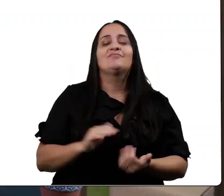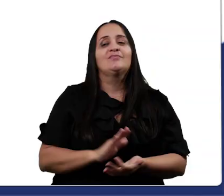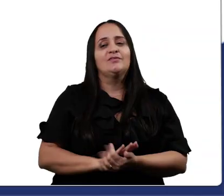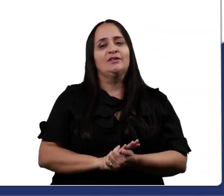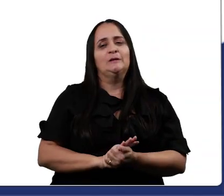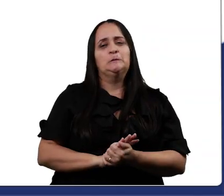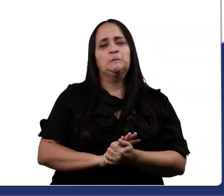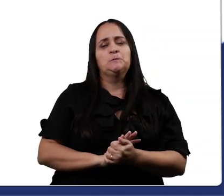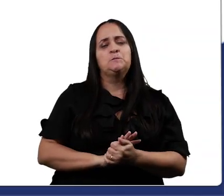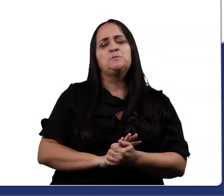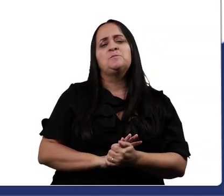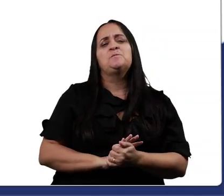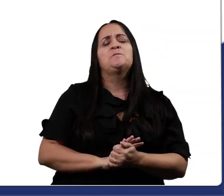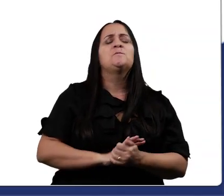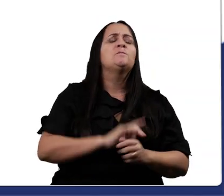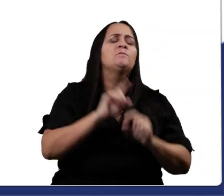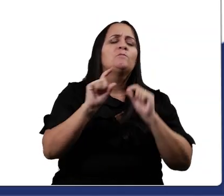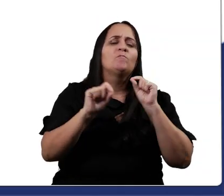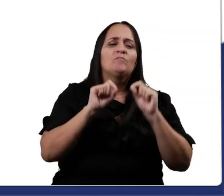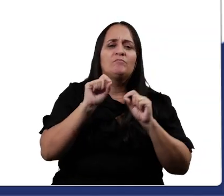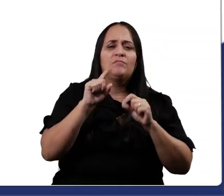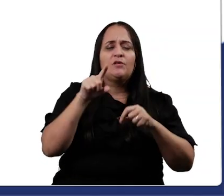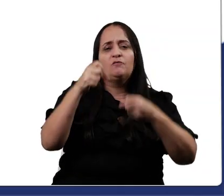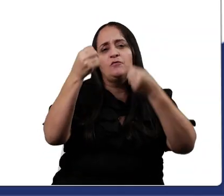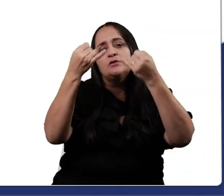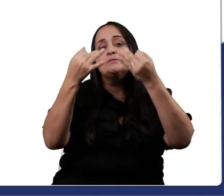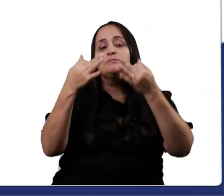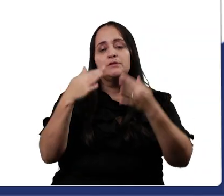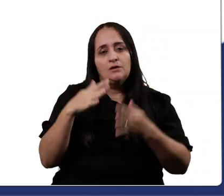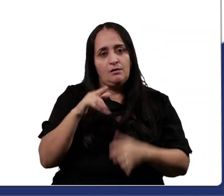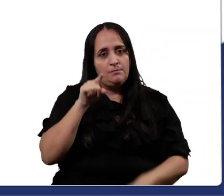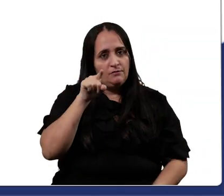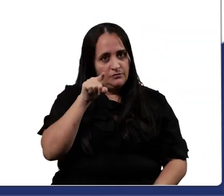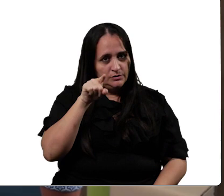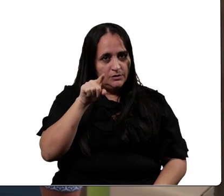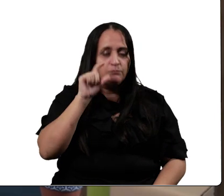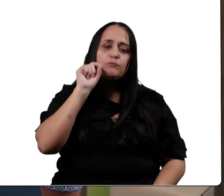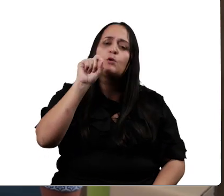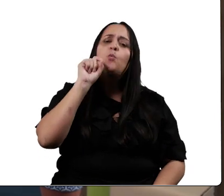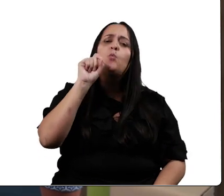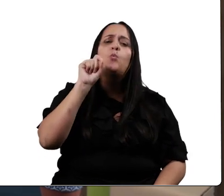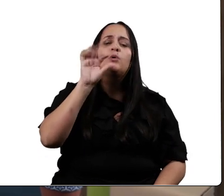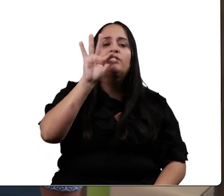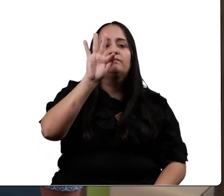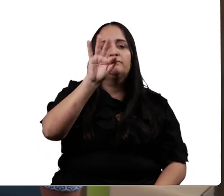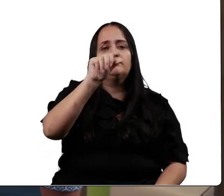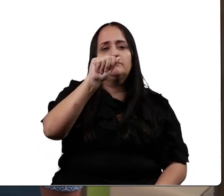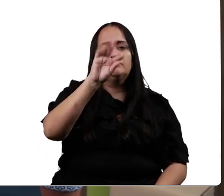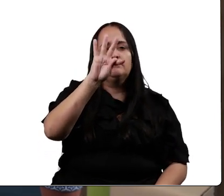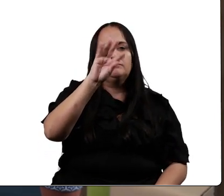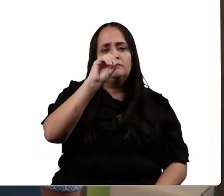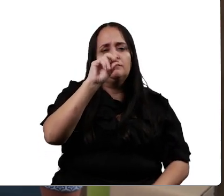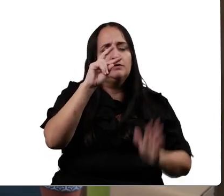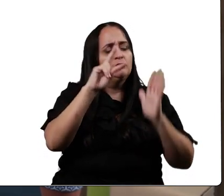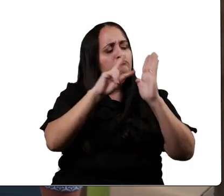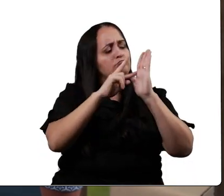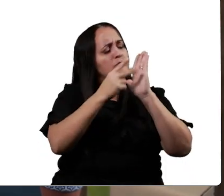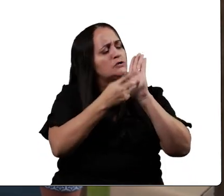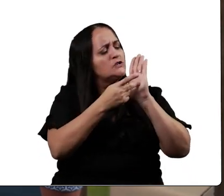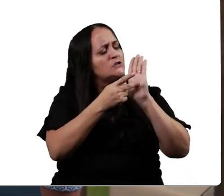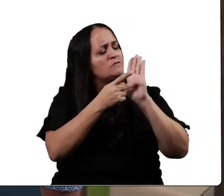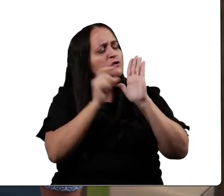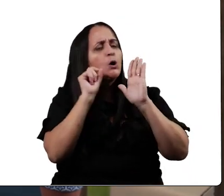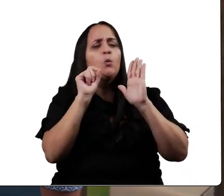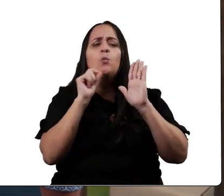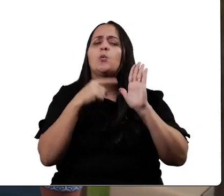tudo, eu quero trazer para você o que é um fato. Olha, a gente fala de texto, de